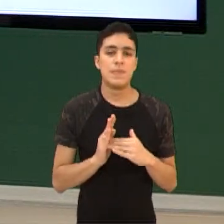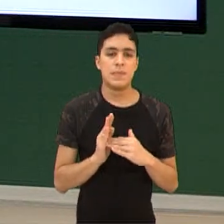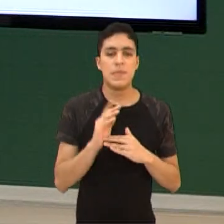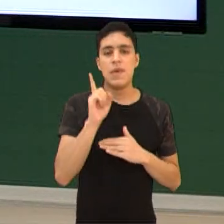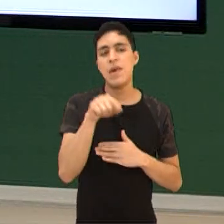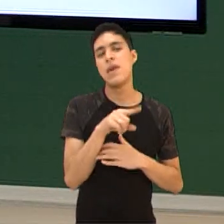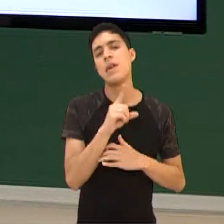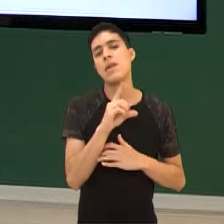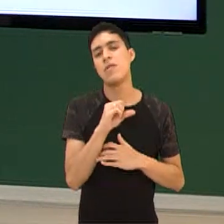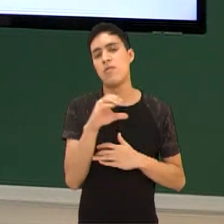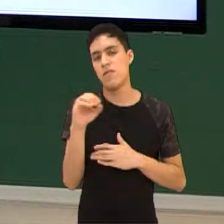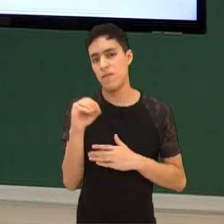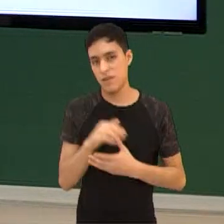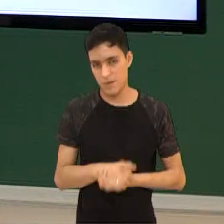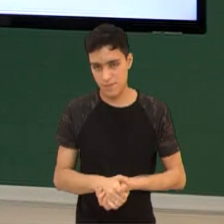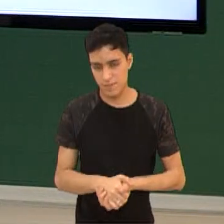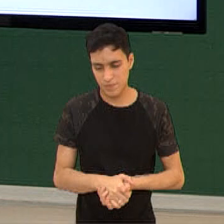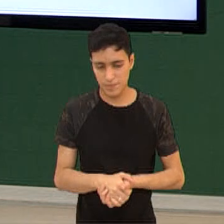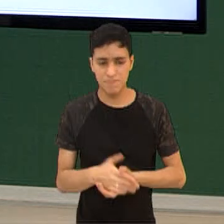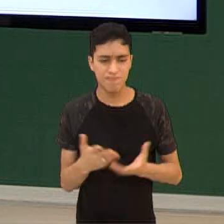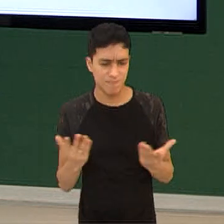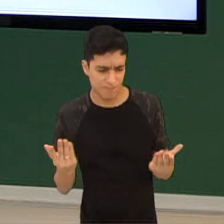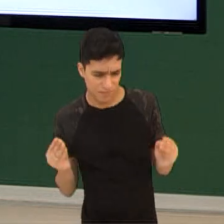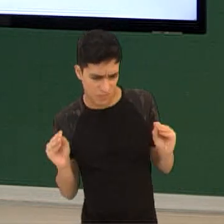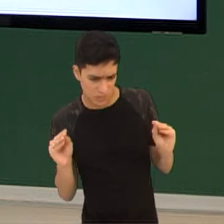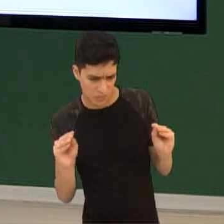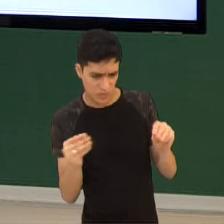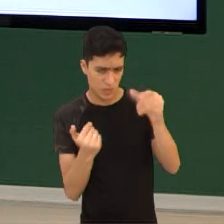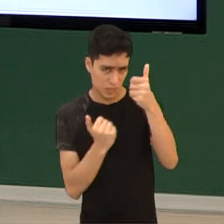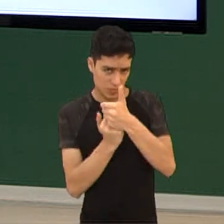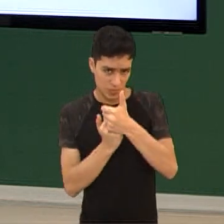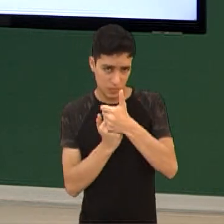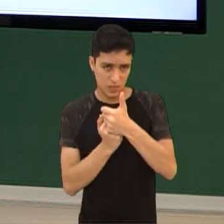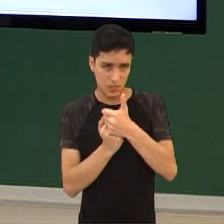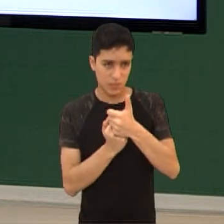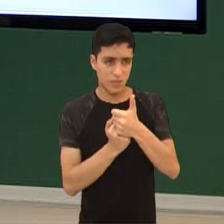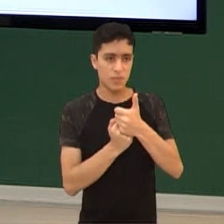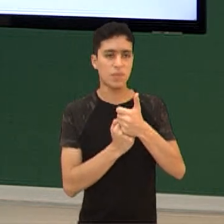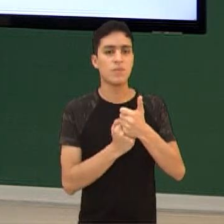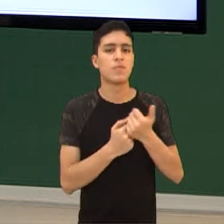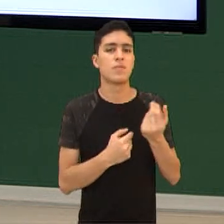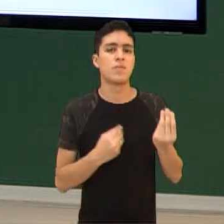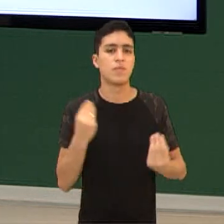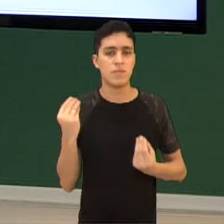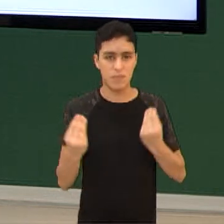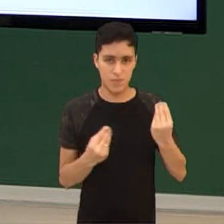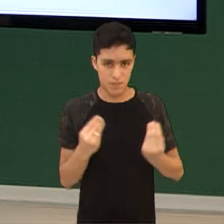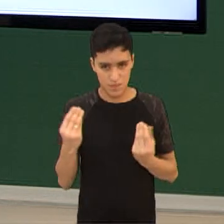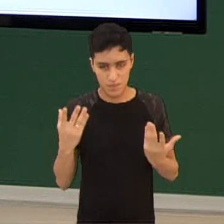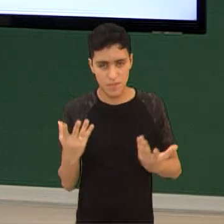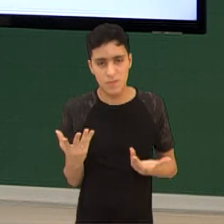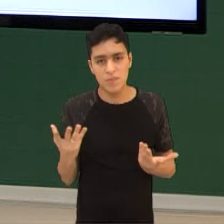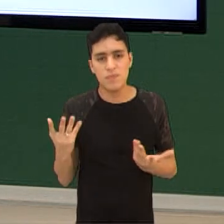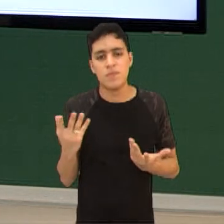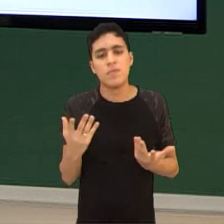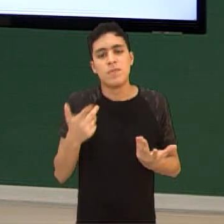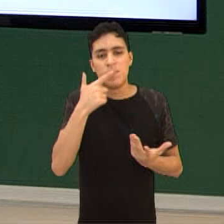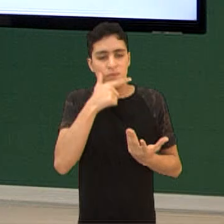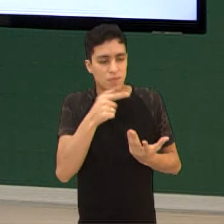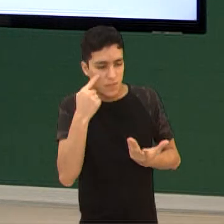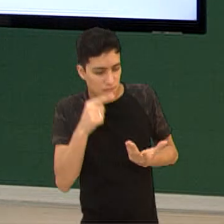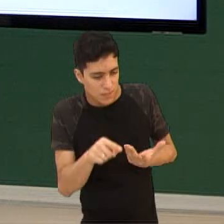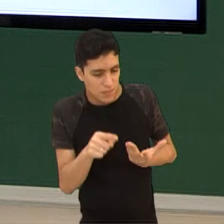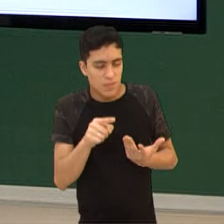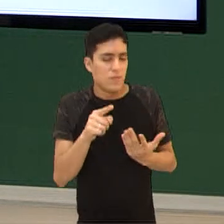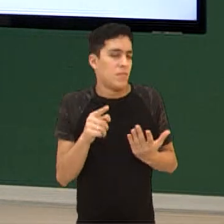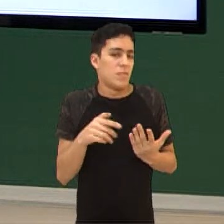é 190. Aí você coloca aí, substitui na equação, na equação de soma de termos, você consegue